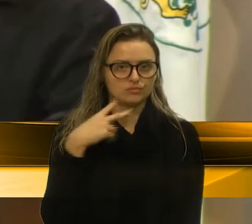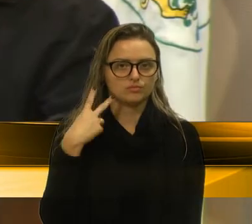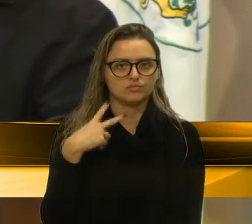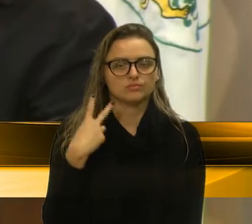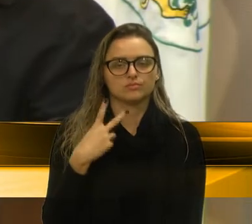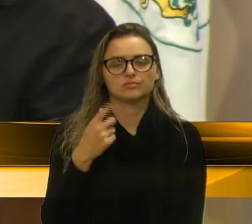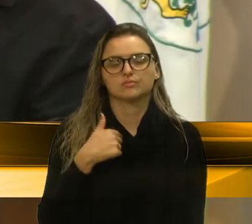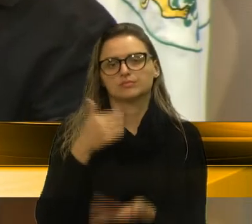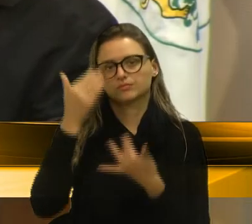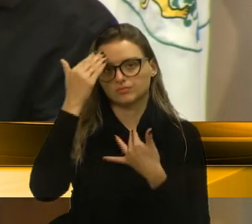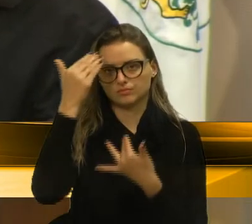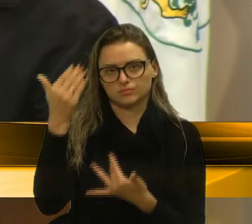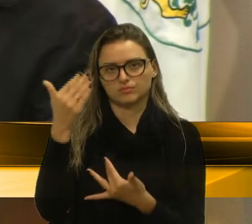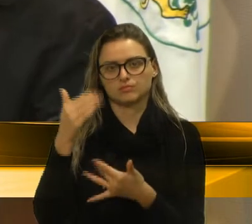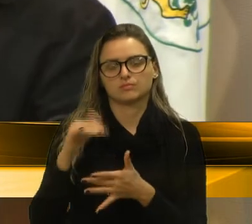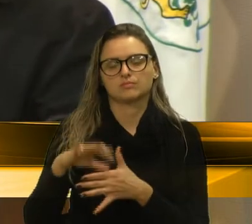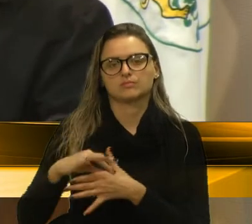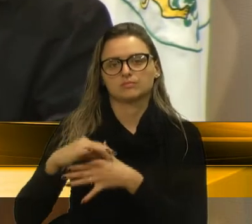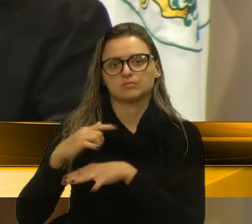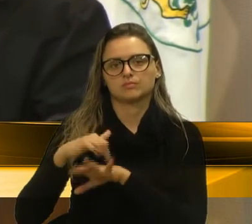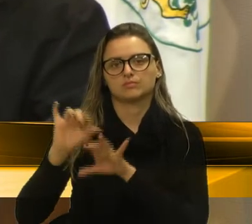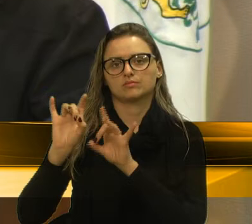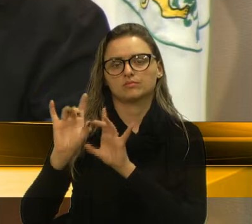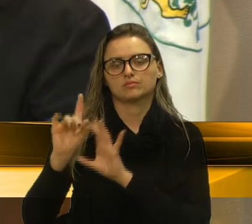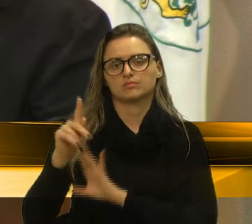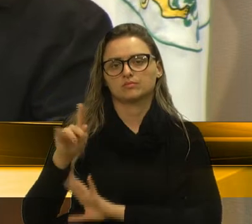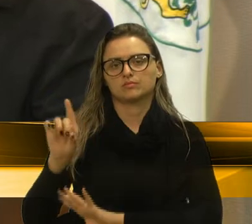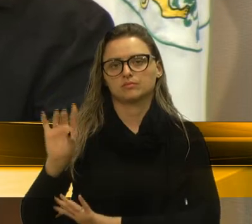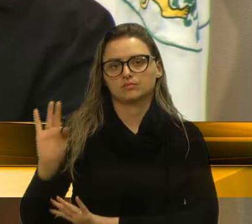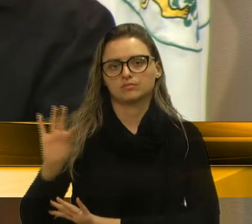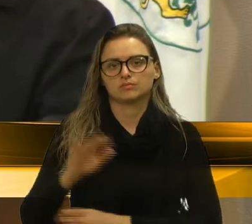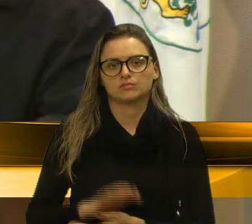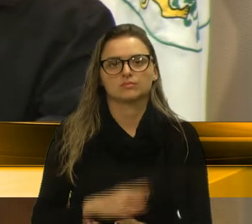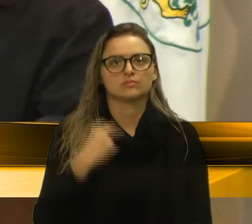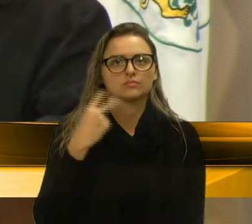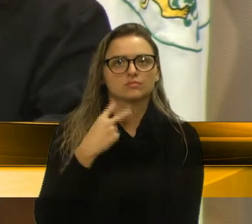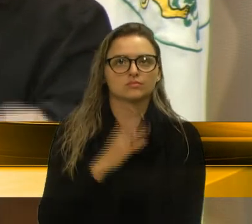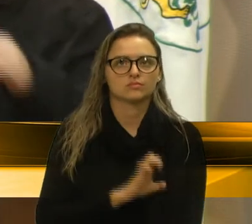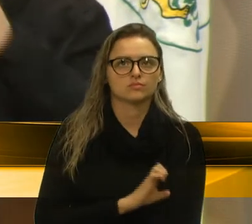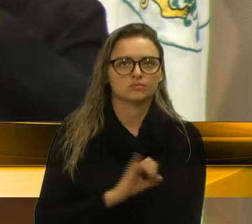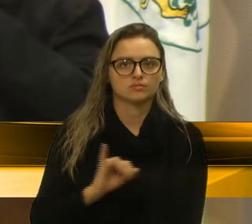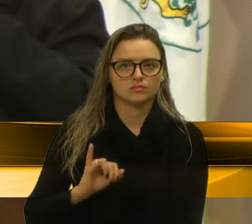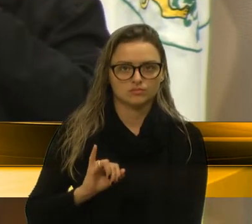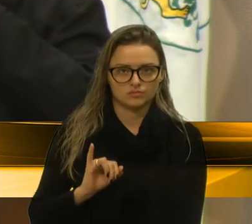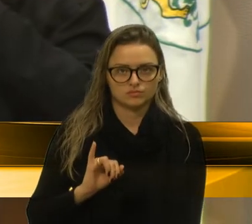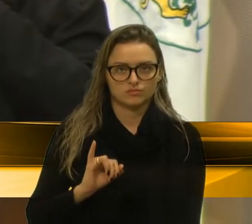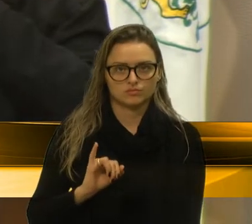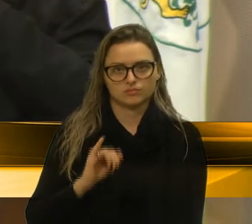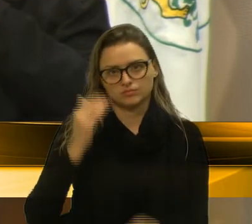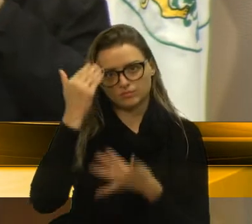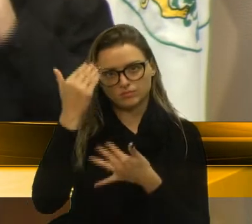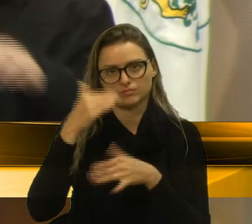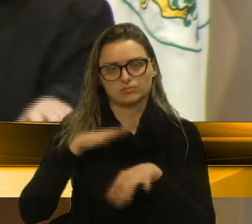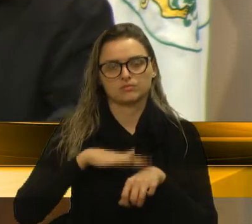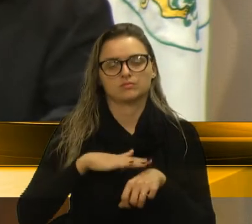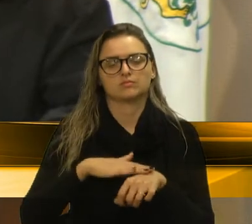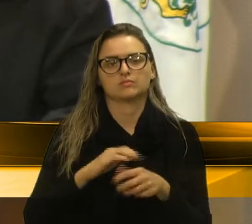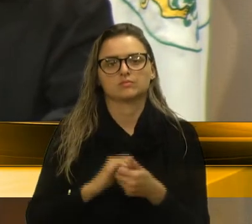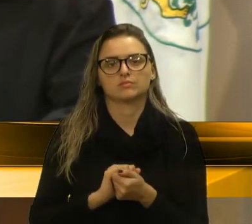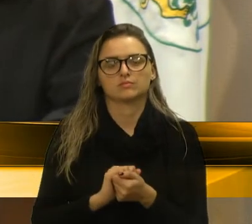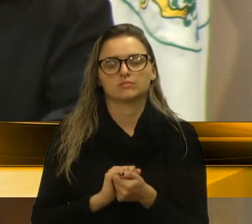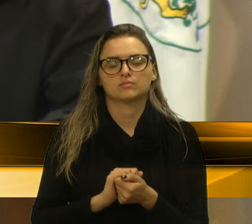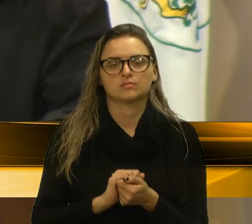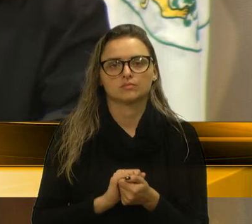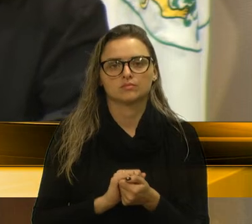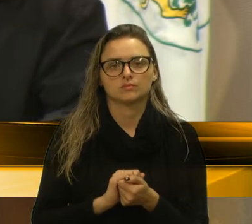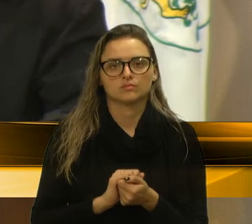meu agradecimento. Uma declaração de líder da bancada do PDT. Vereador Ed Carlos, pela cedência do seu espaço, que me